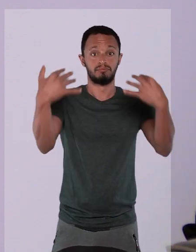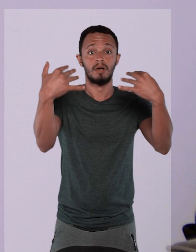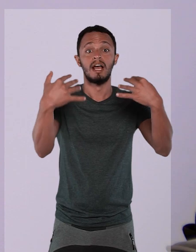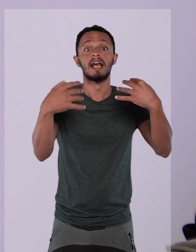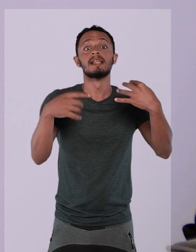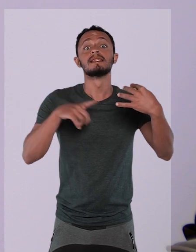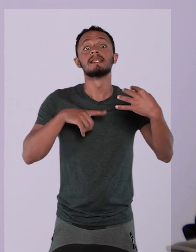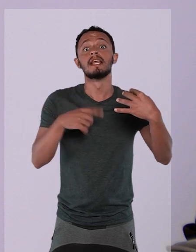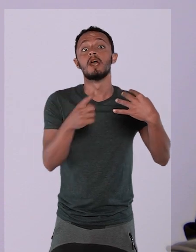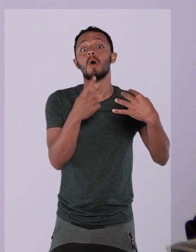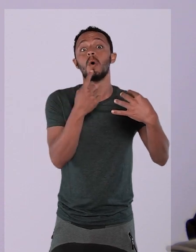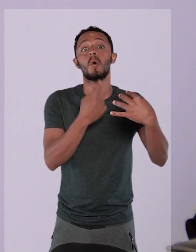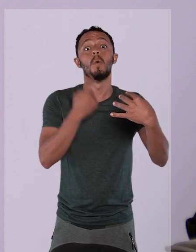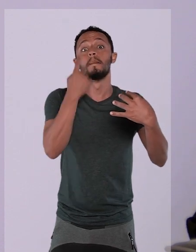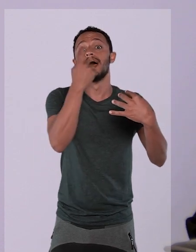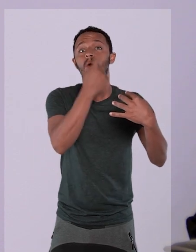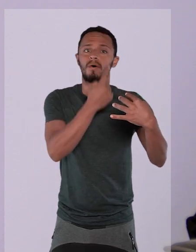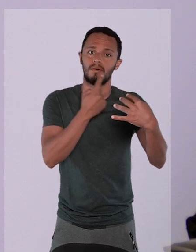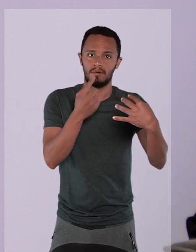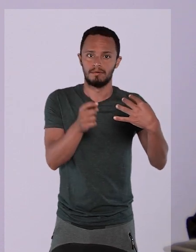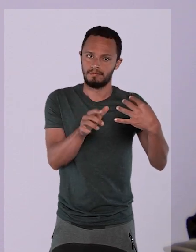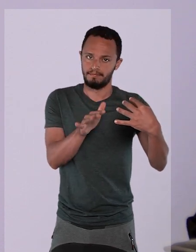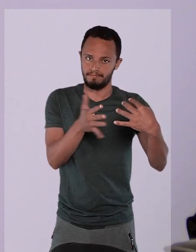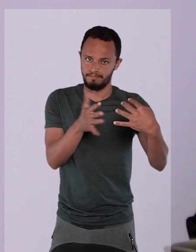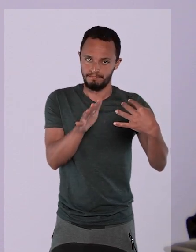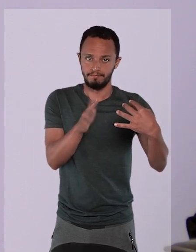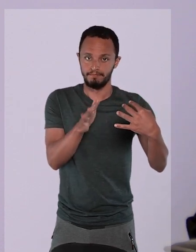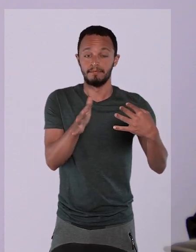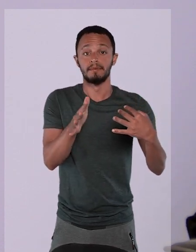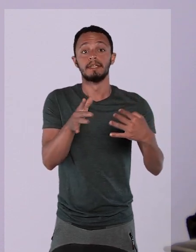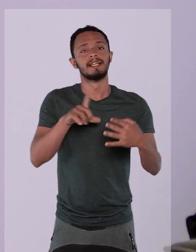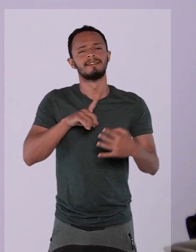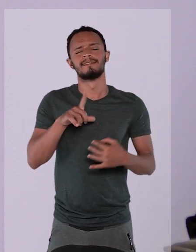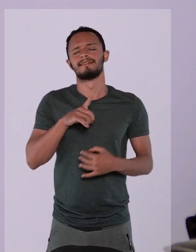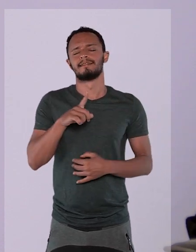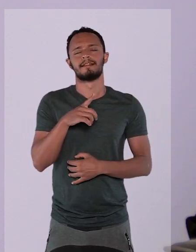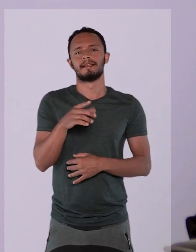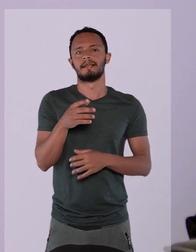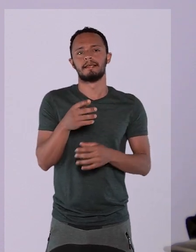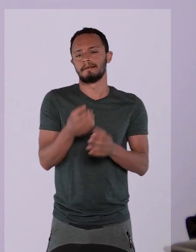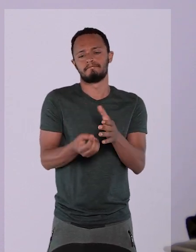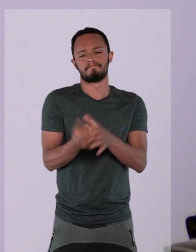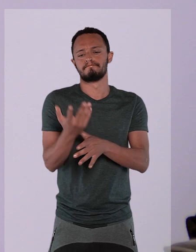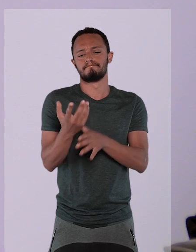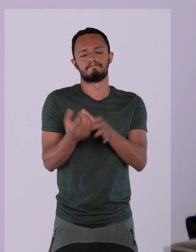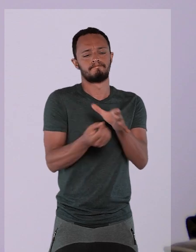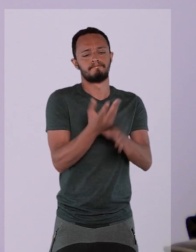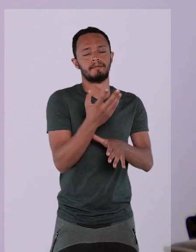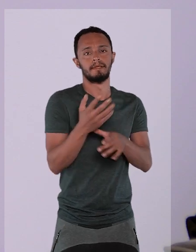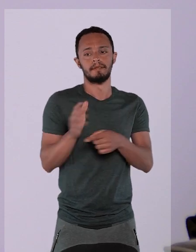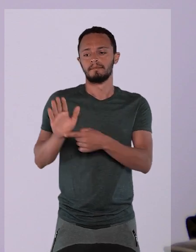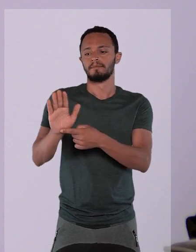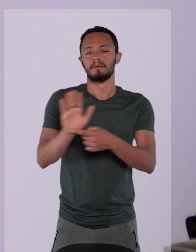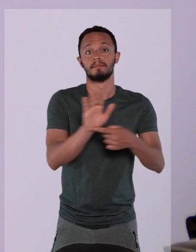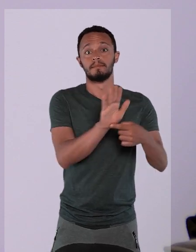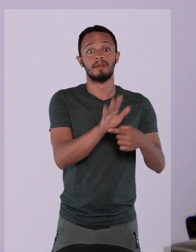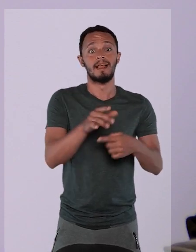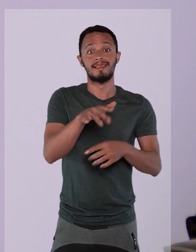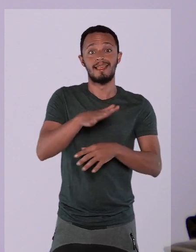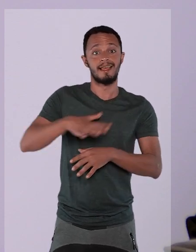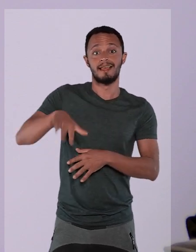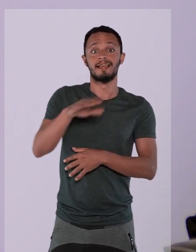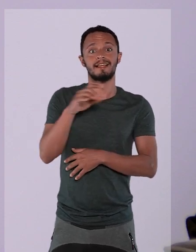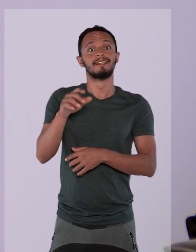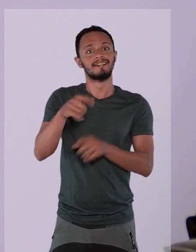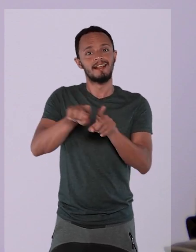cada, certamente grande parte dos autores brasileiros, lusitanos e africanos.